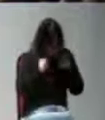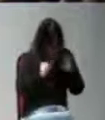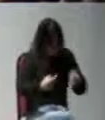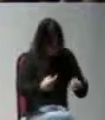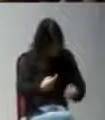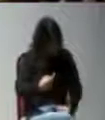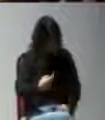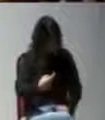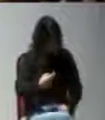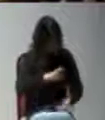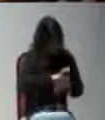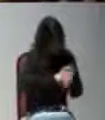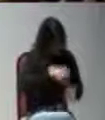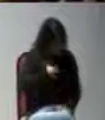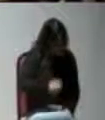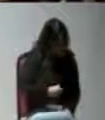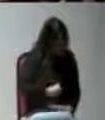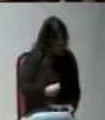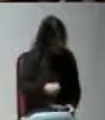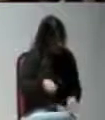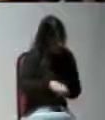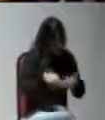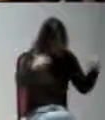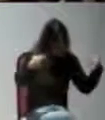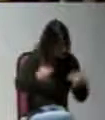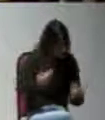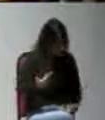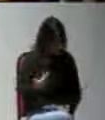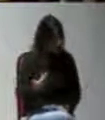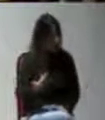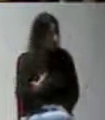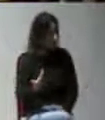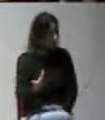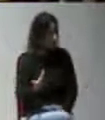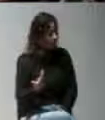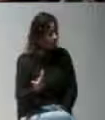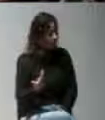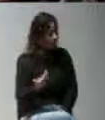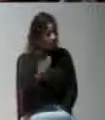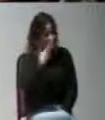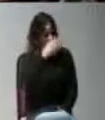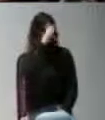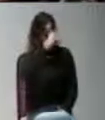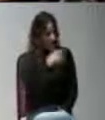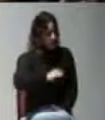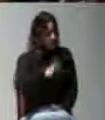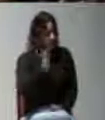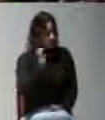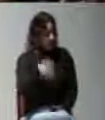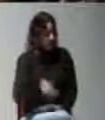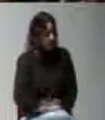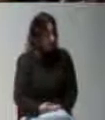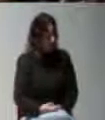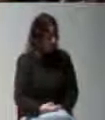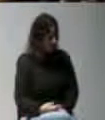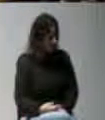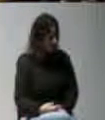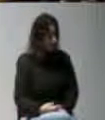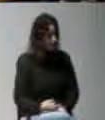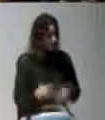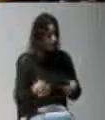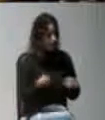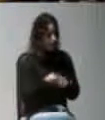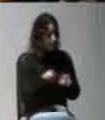a polícia nas ruas e armas de fogo para cidadãos chamados de cidadãos de bem. E até mesmo